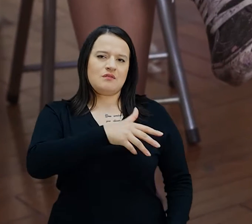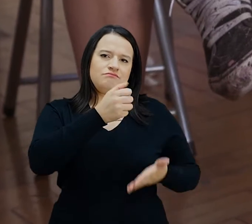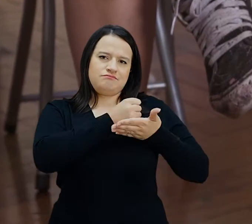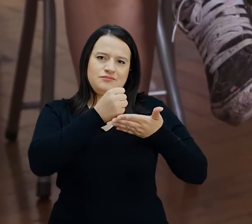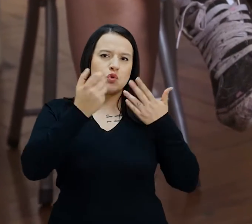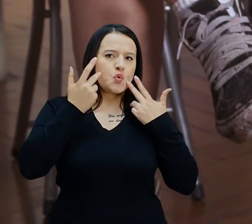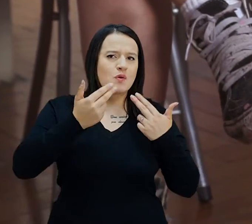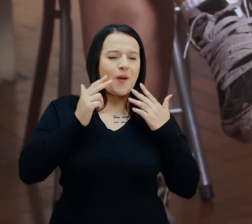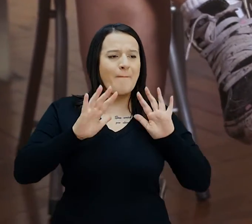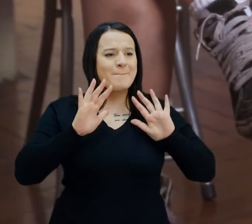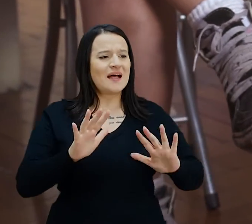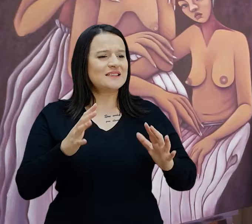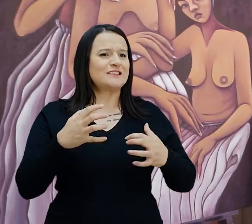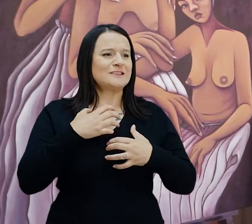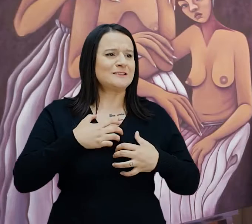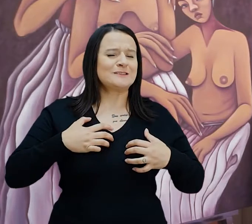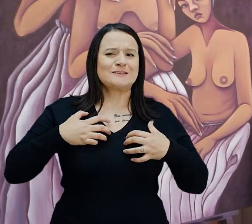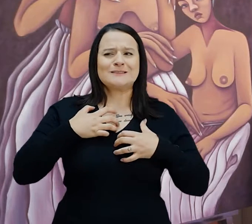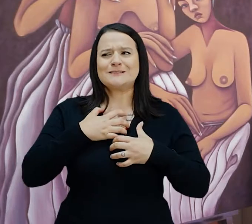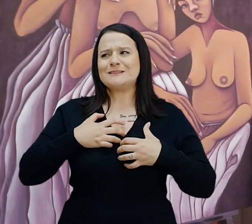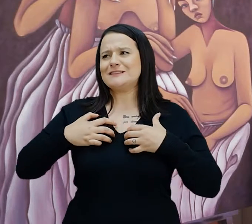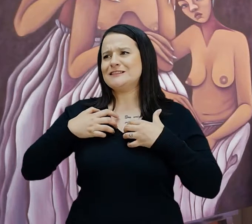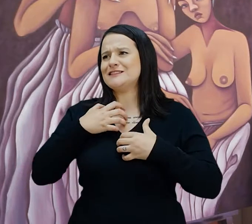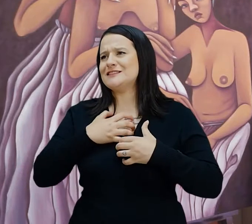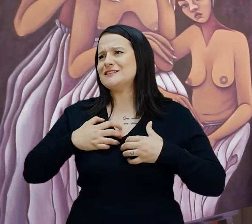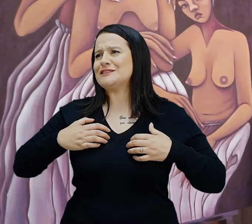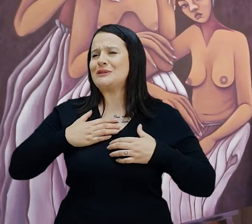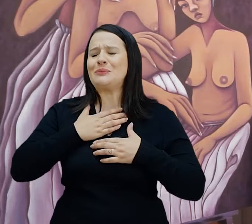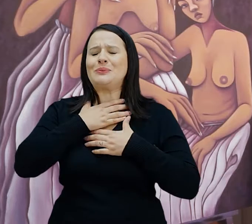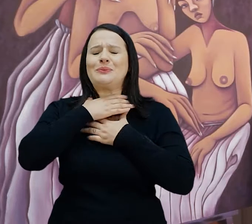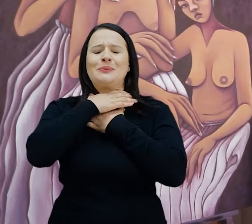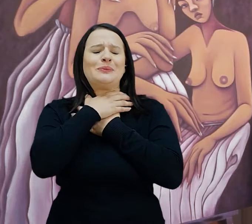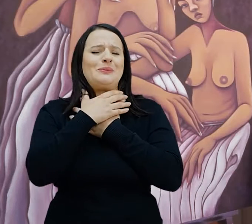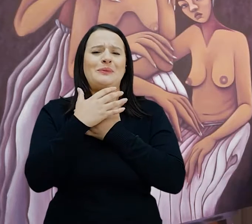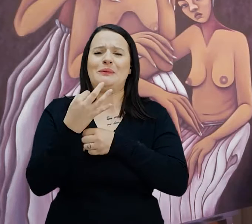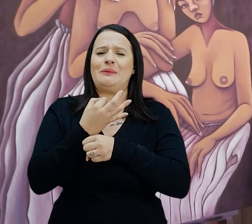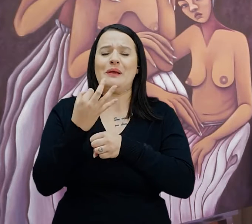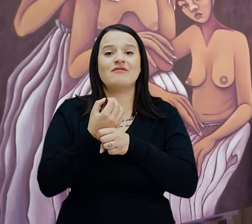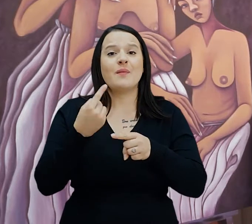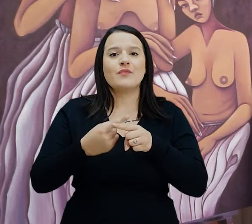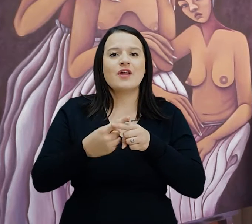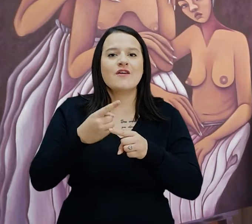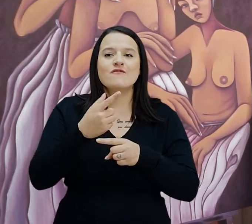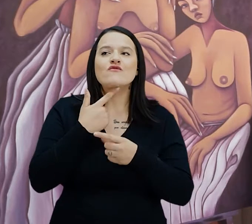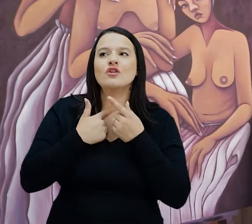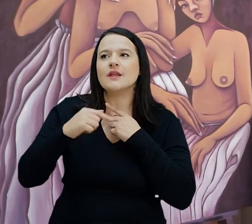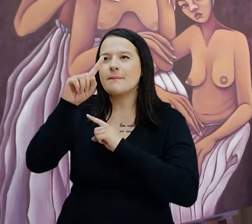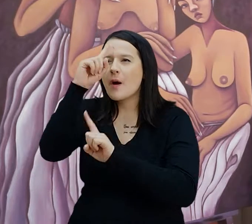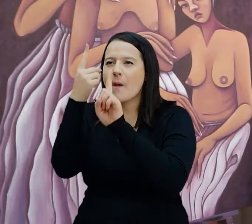de trabalho e isso estava me deixando muito sufocada, porque realmente eu queria trabalhar